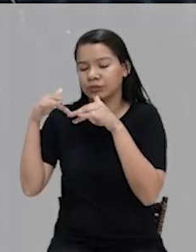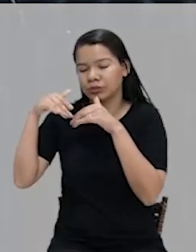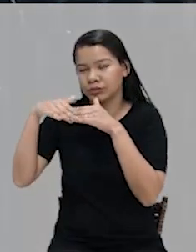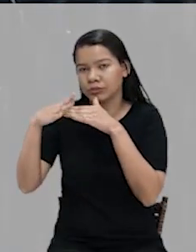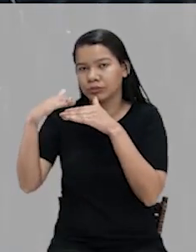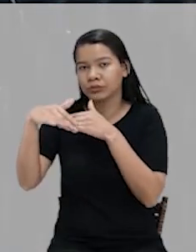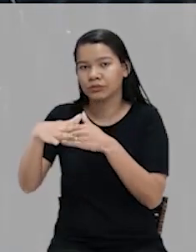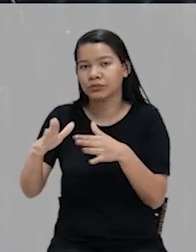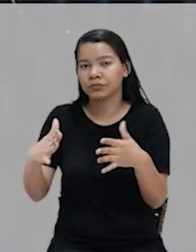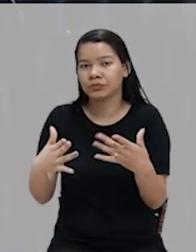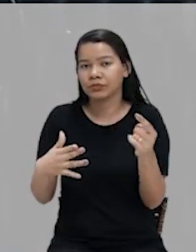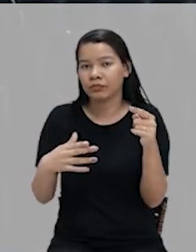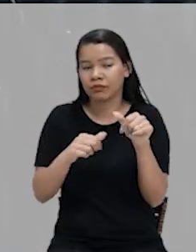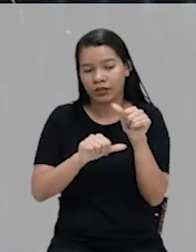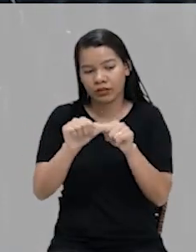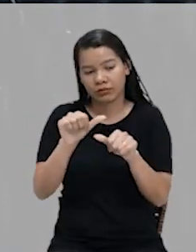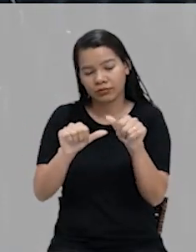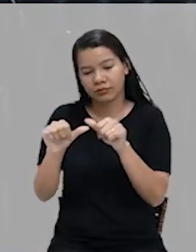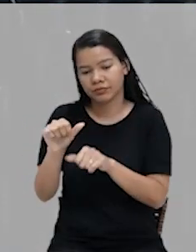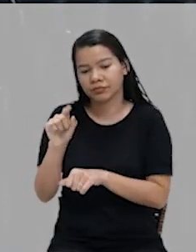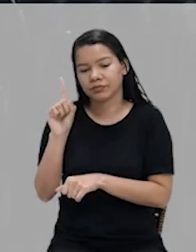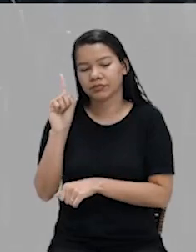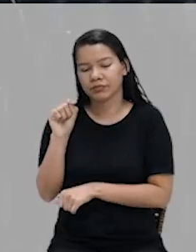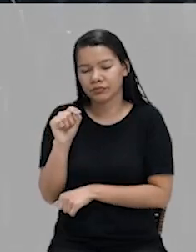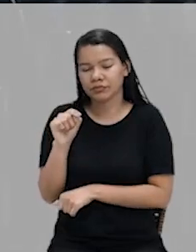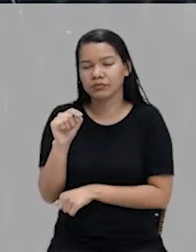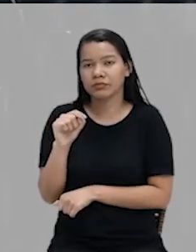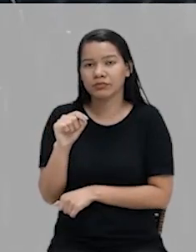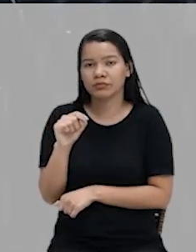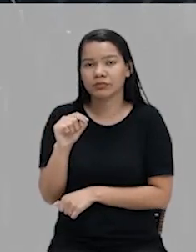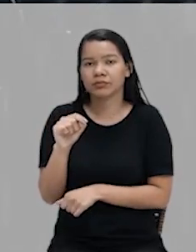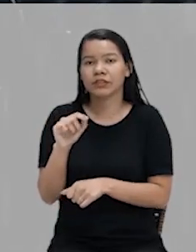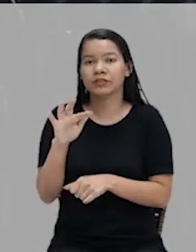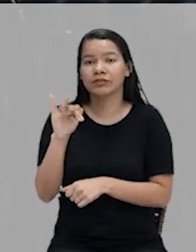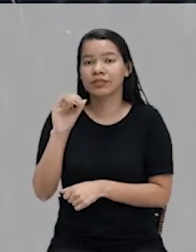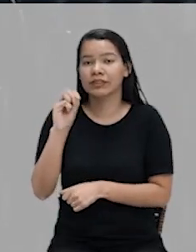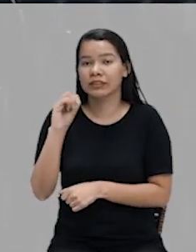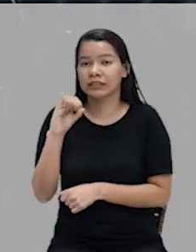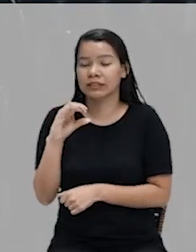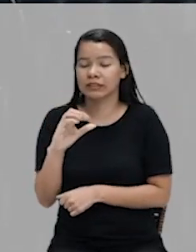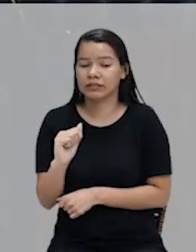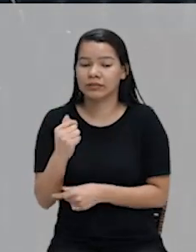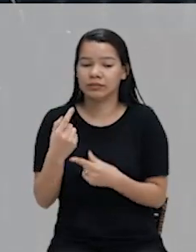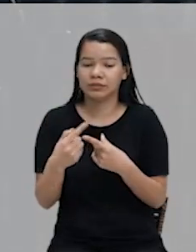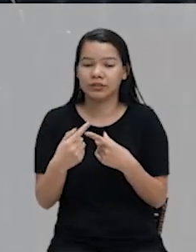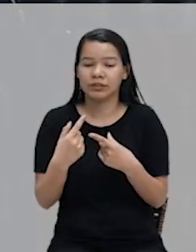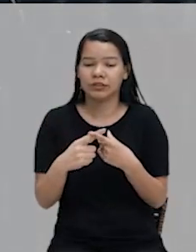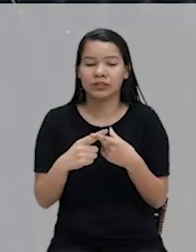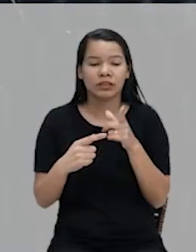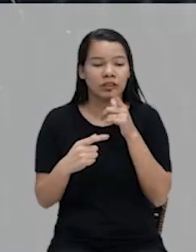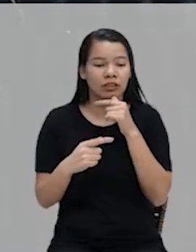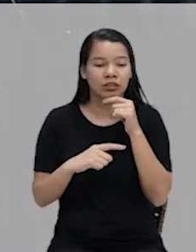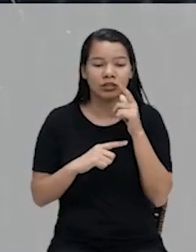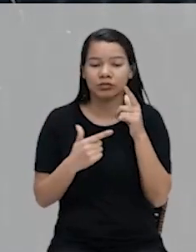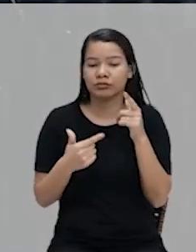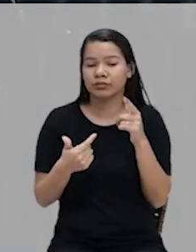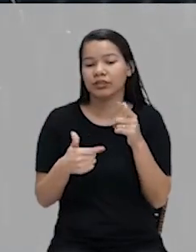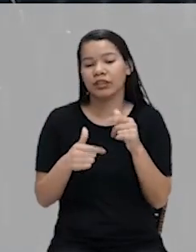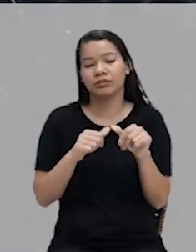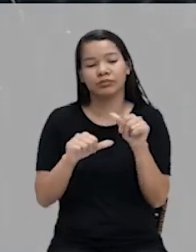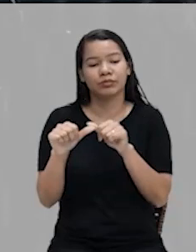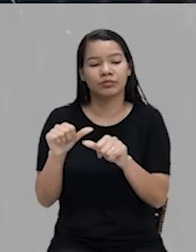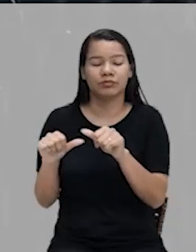E essa transformação é uma transformação física, porque a água não sofre mudança,